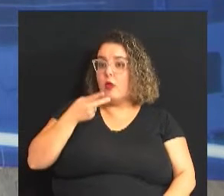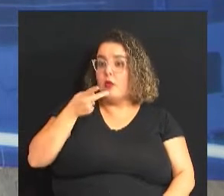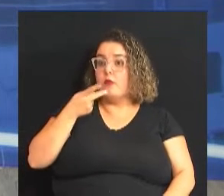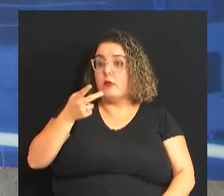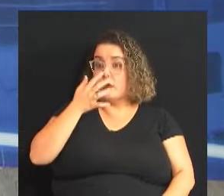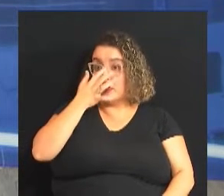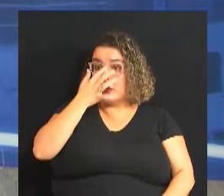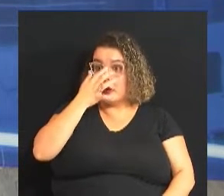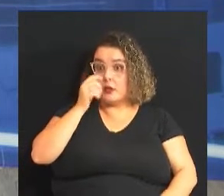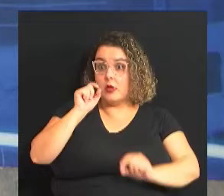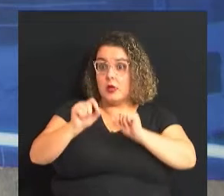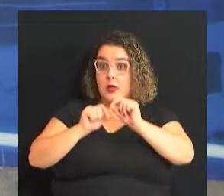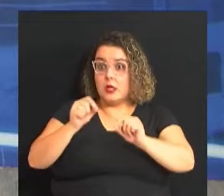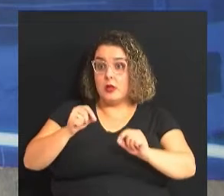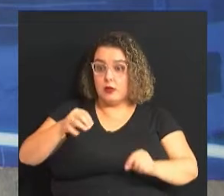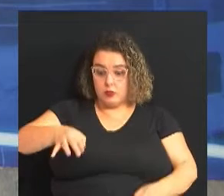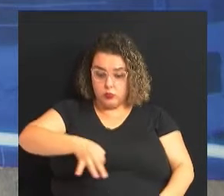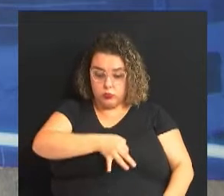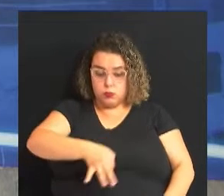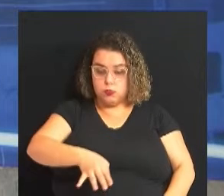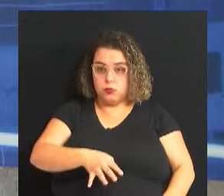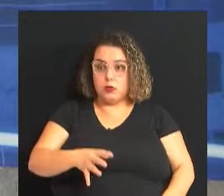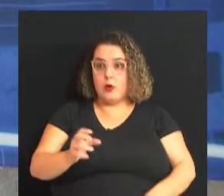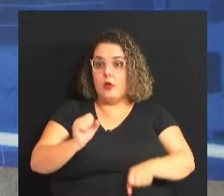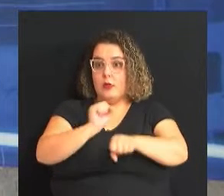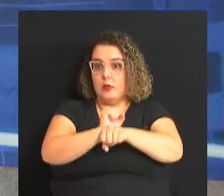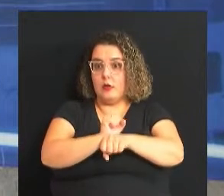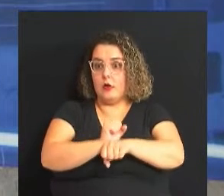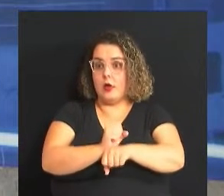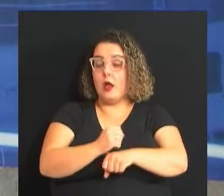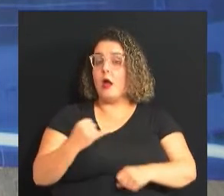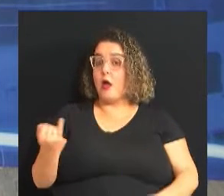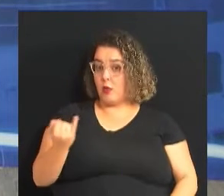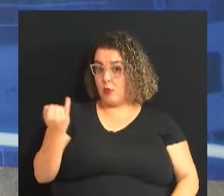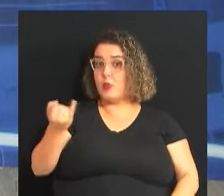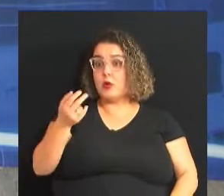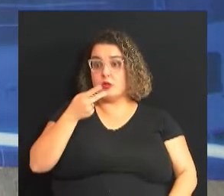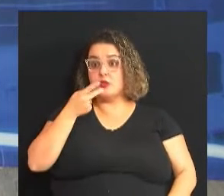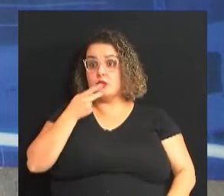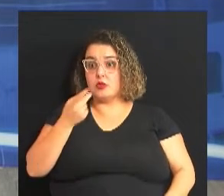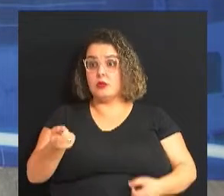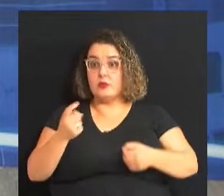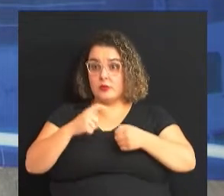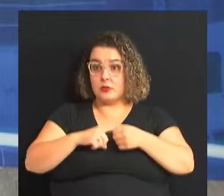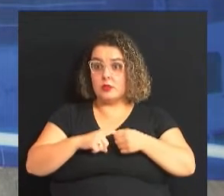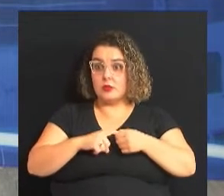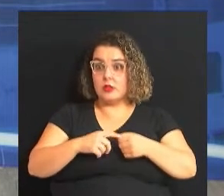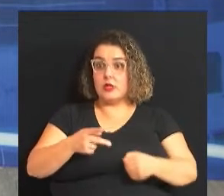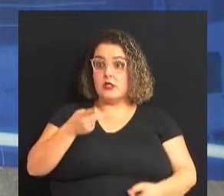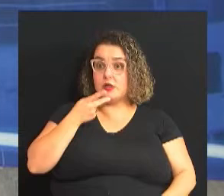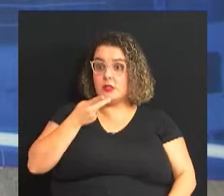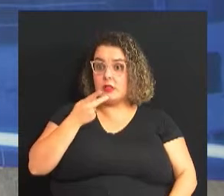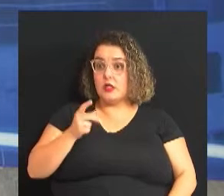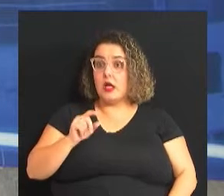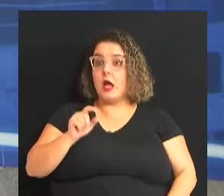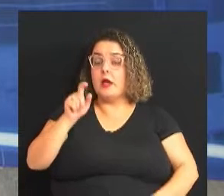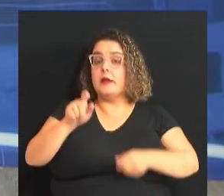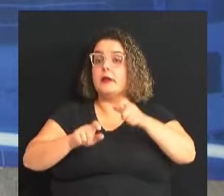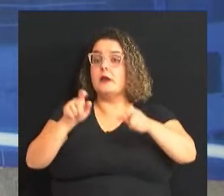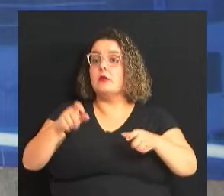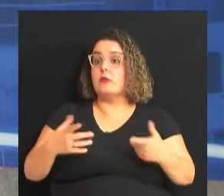de quem tem o intestino preso. Eu acho que vale a gente voltar nesse assunto e dizer, e aquela pessoa